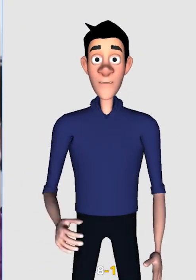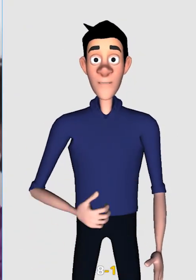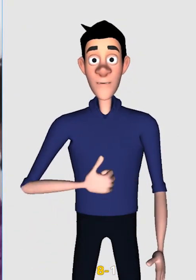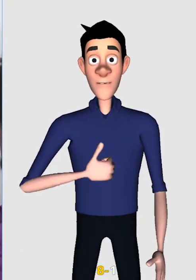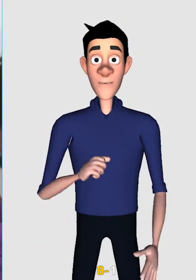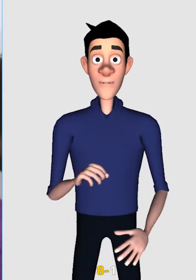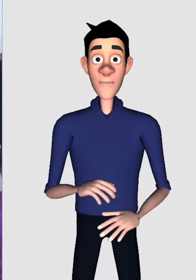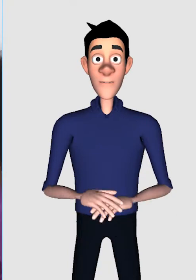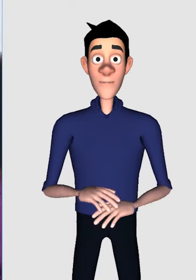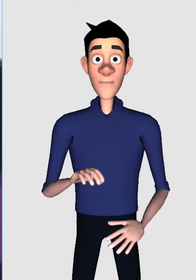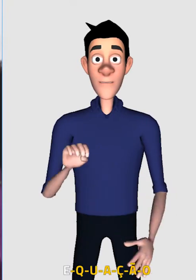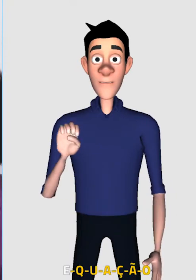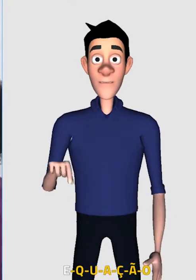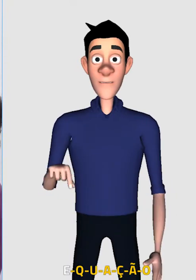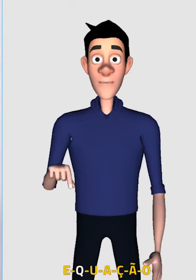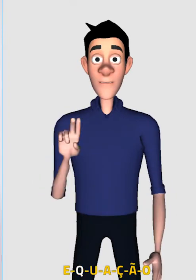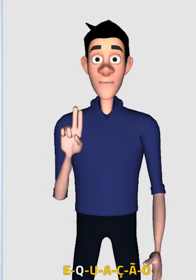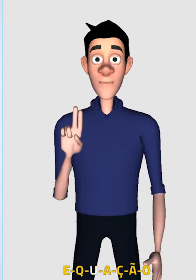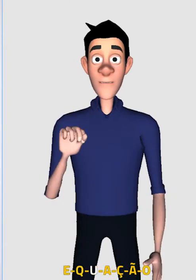58,81.